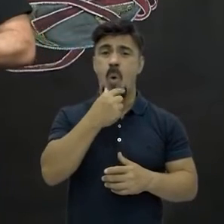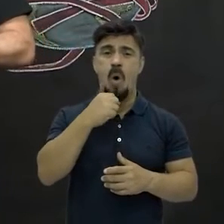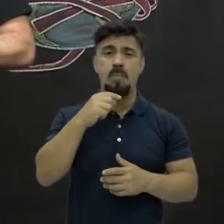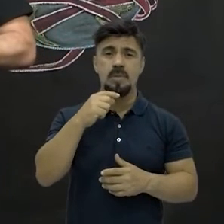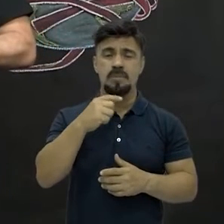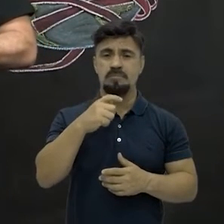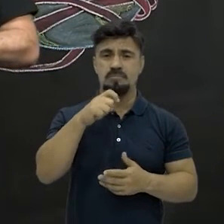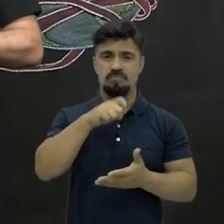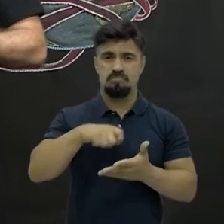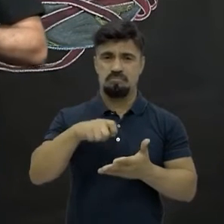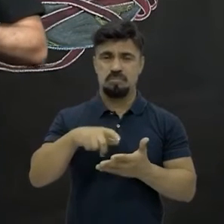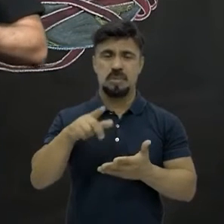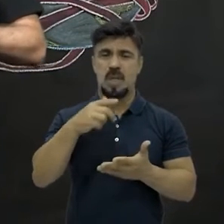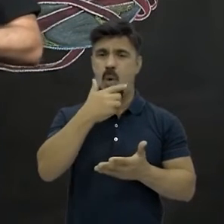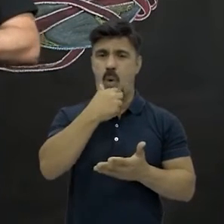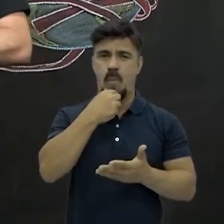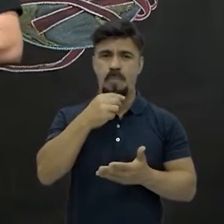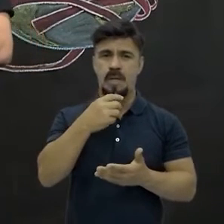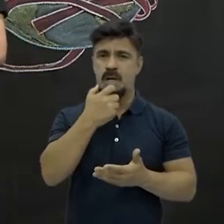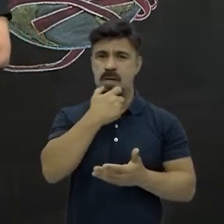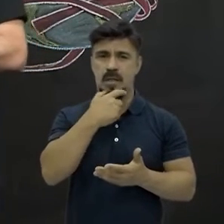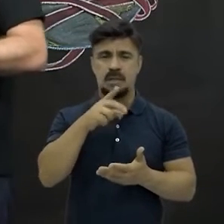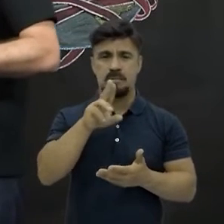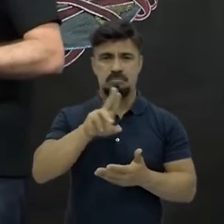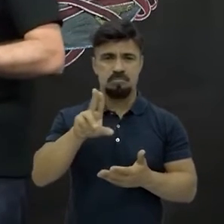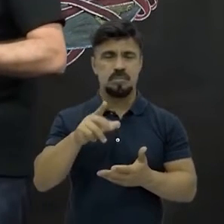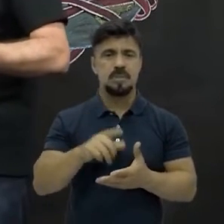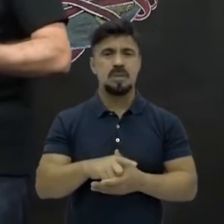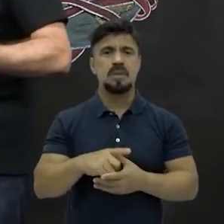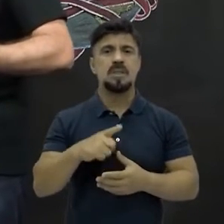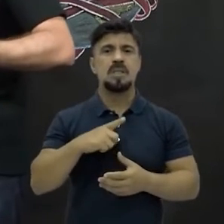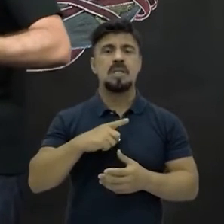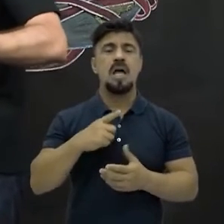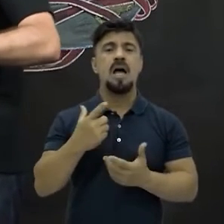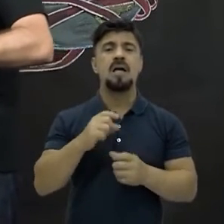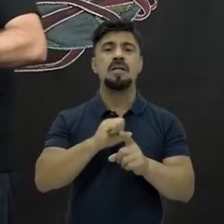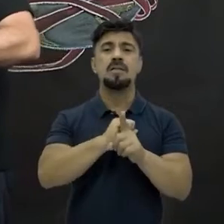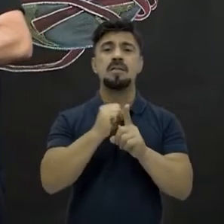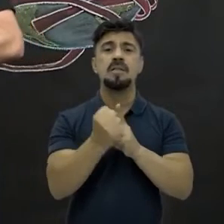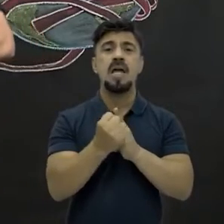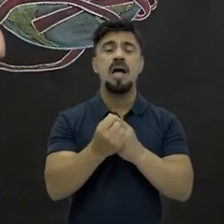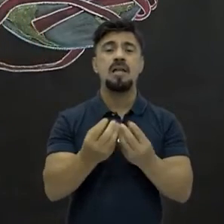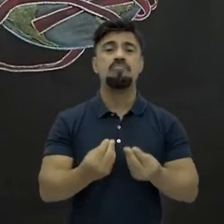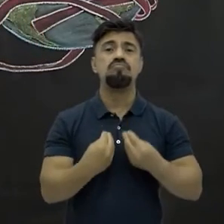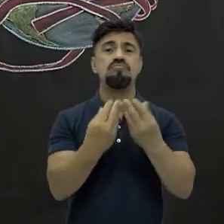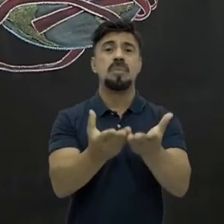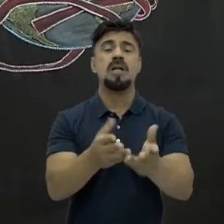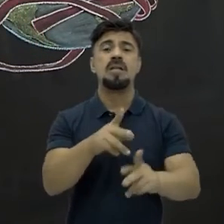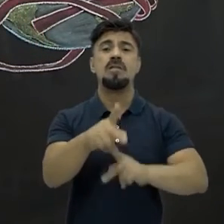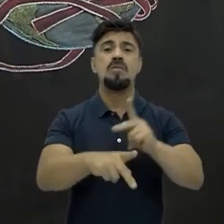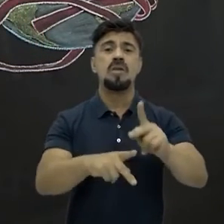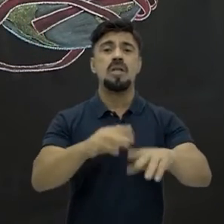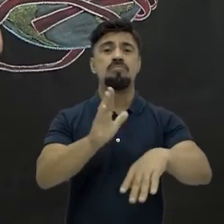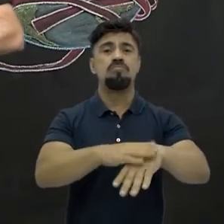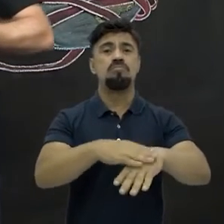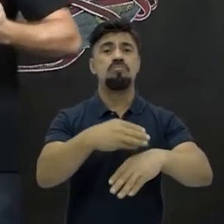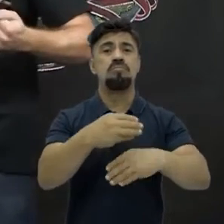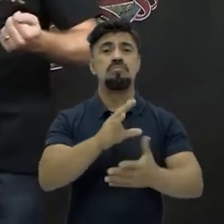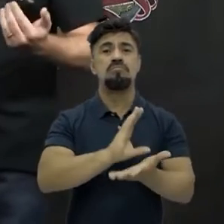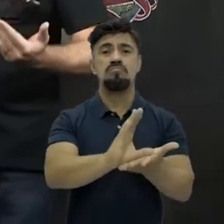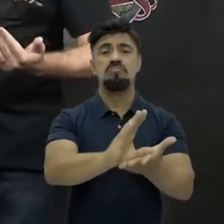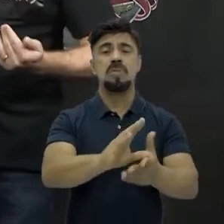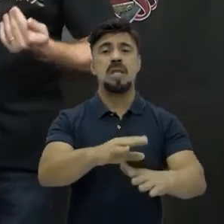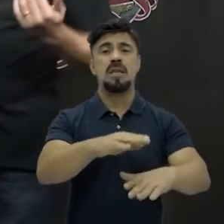Keynes, começasse a então utilizar o estado de bem-estar social, dar condições para que a população se desenvolvesse.